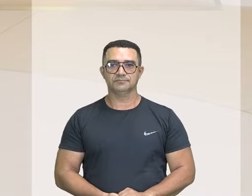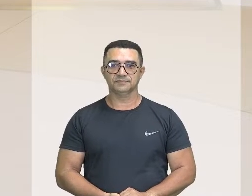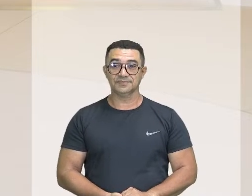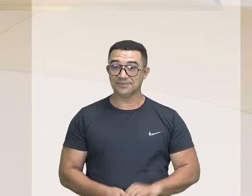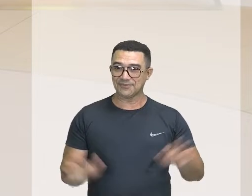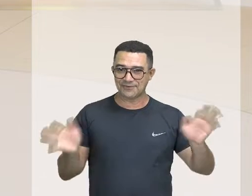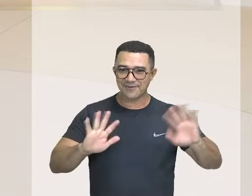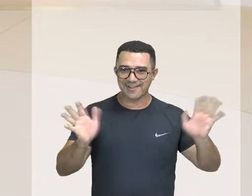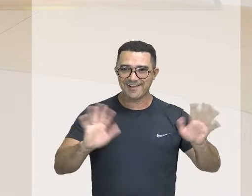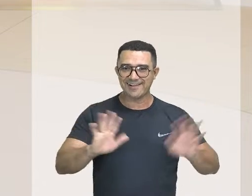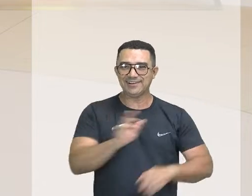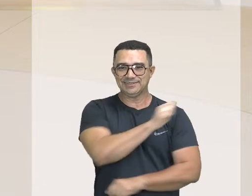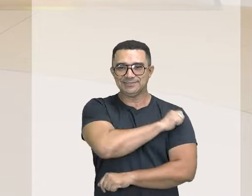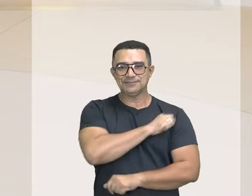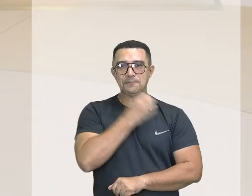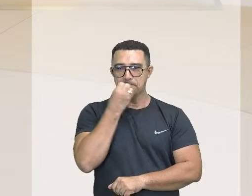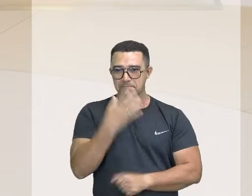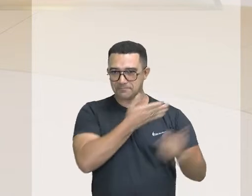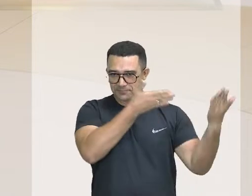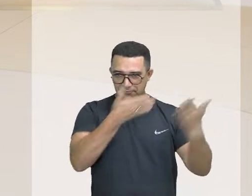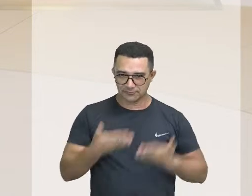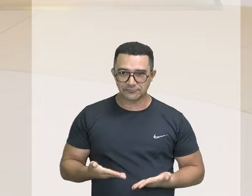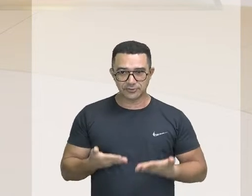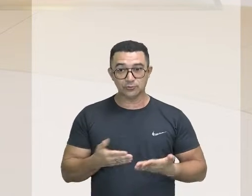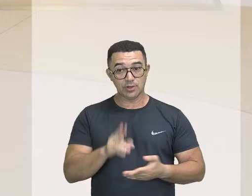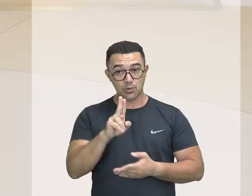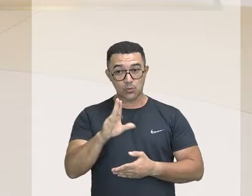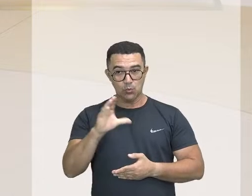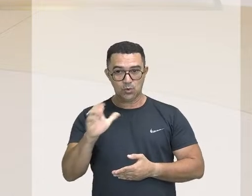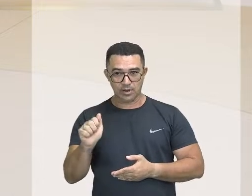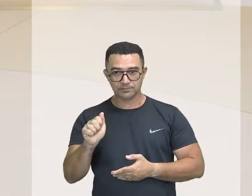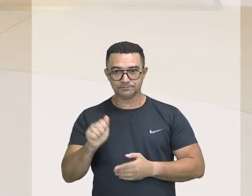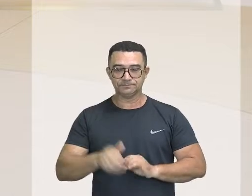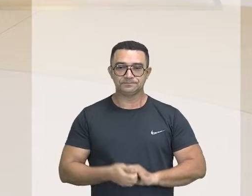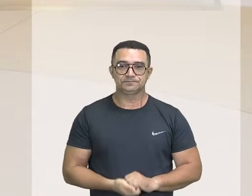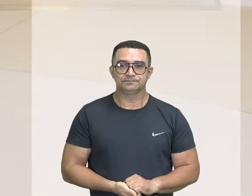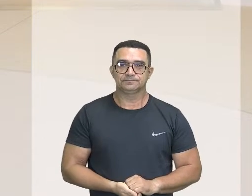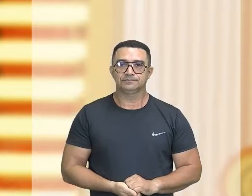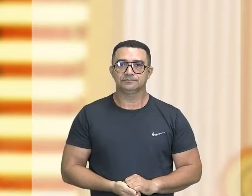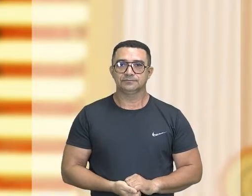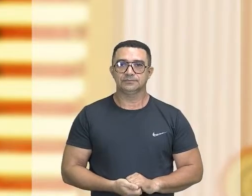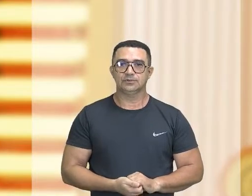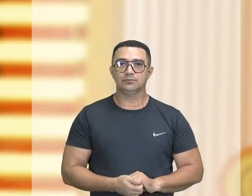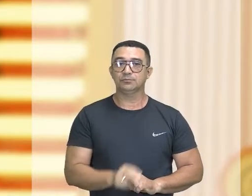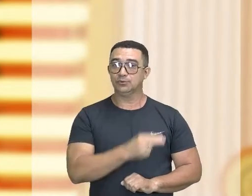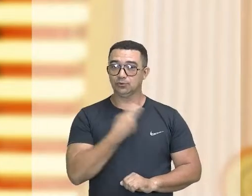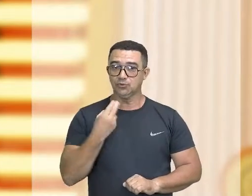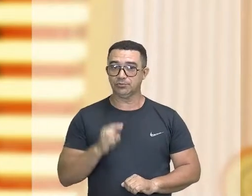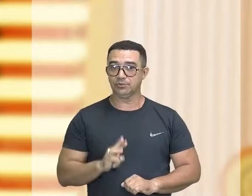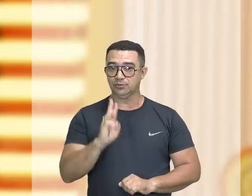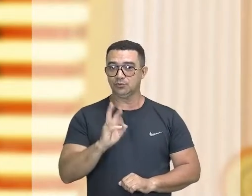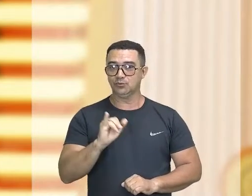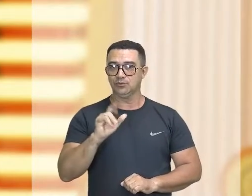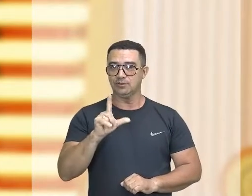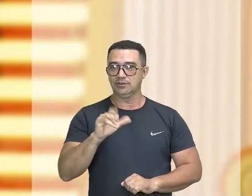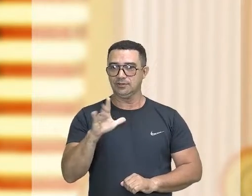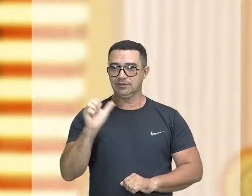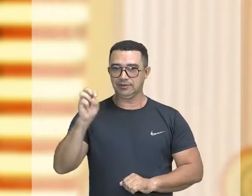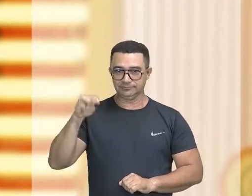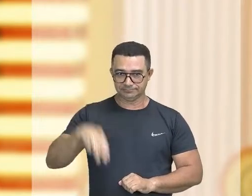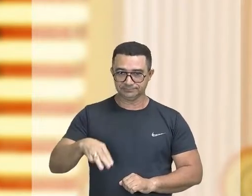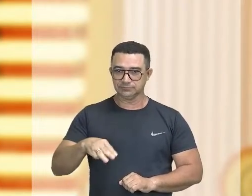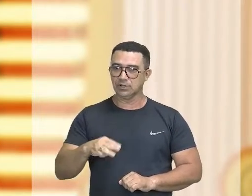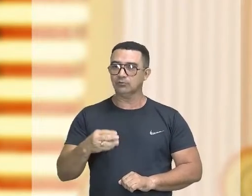Olá pessoal, sejam bem-vindos à nossa unidade curricular de aprofundamento. Eu sou o professor William Costa, eu estou aqui para